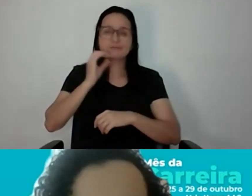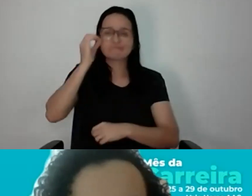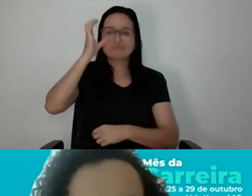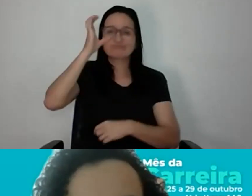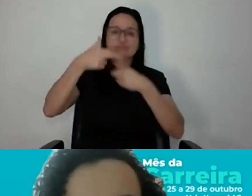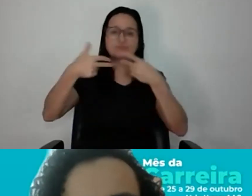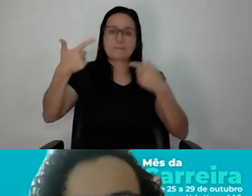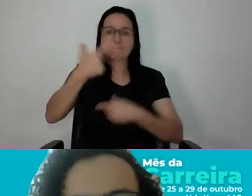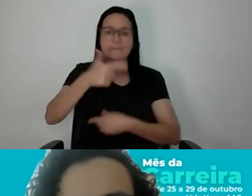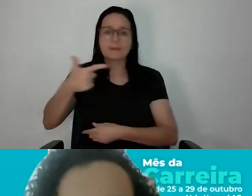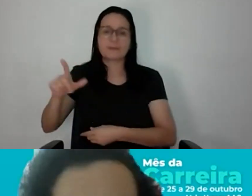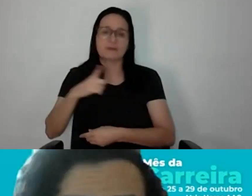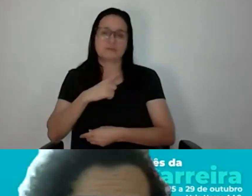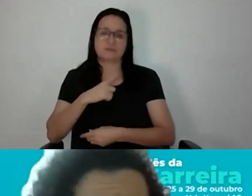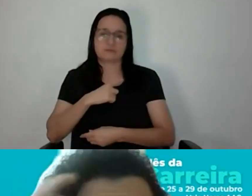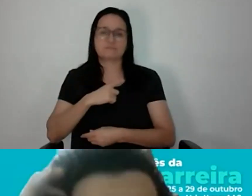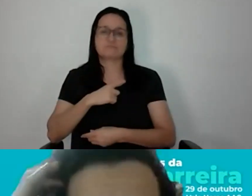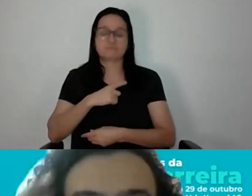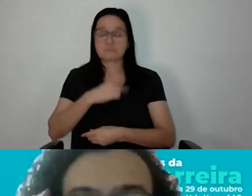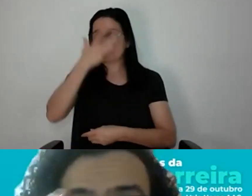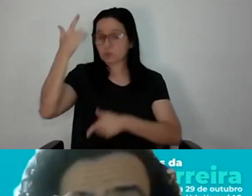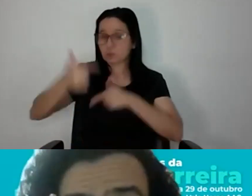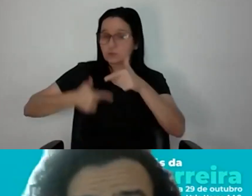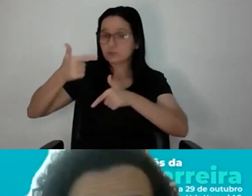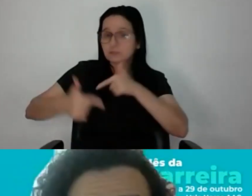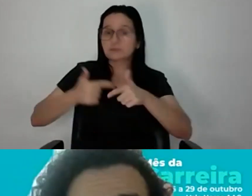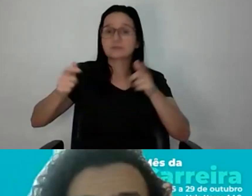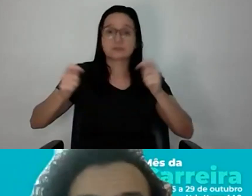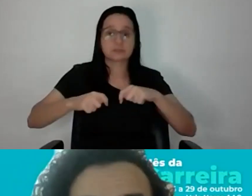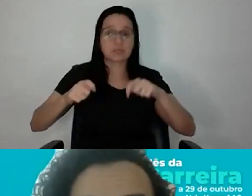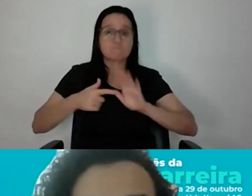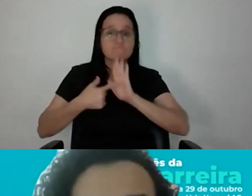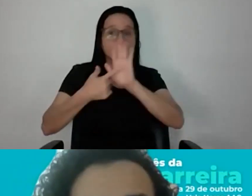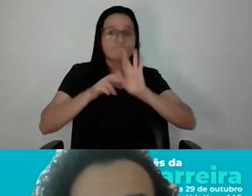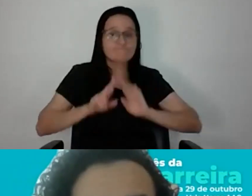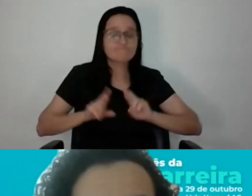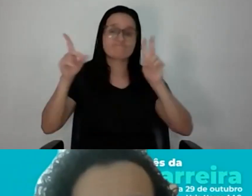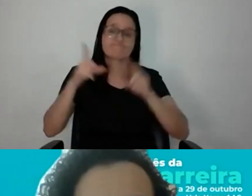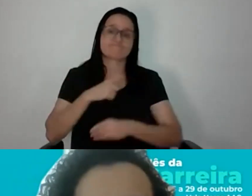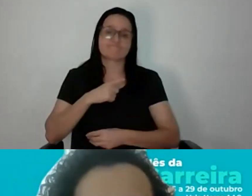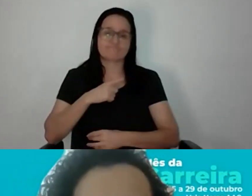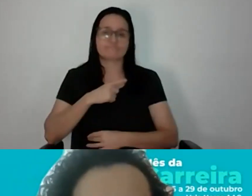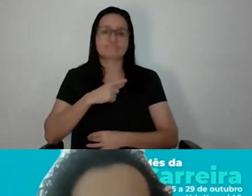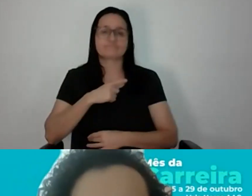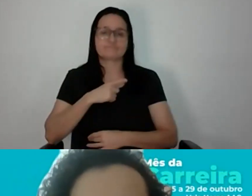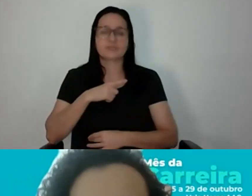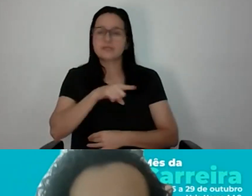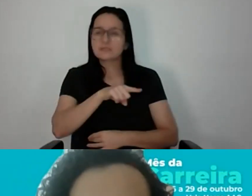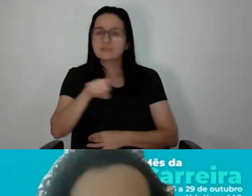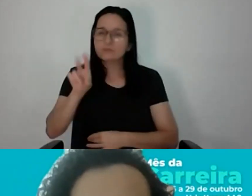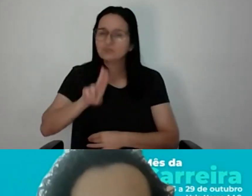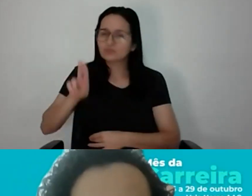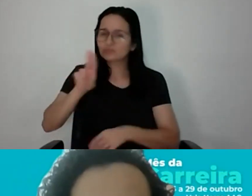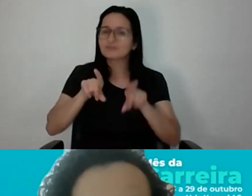que realmente fazem são as pessoas que vão gerar o valor e que vão fazer a diferença. Portanto, usem também e abusem